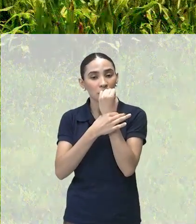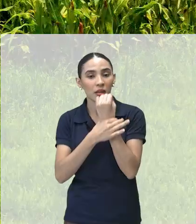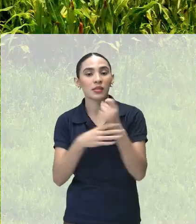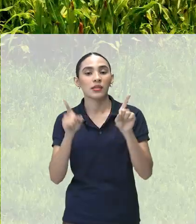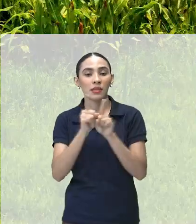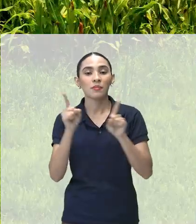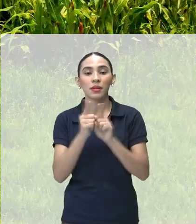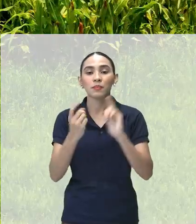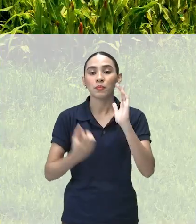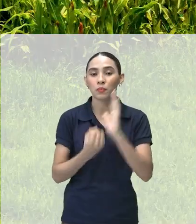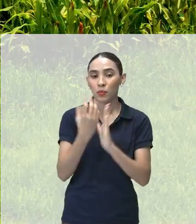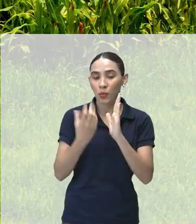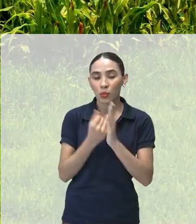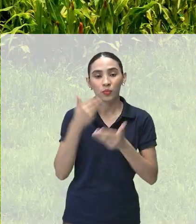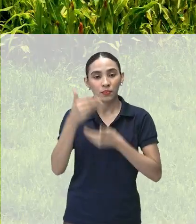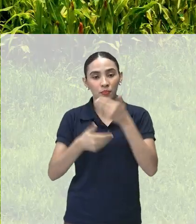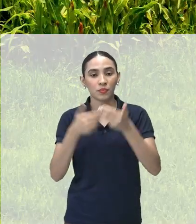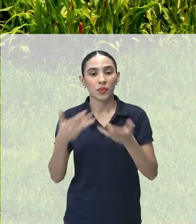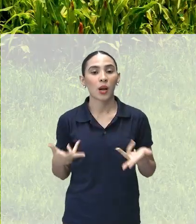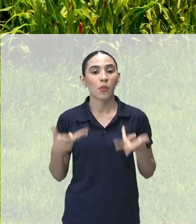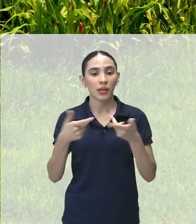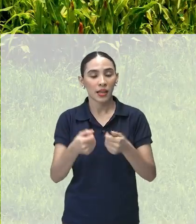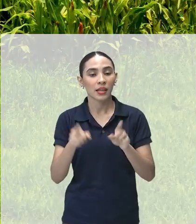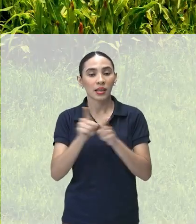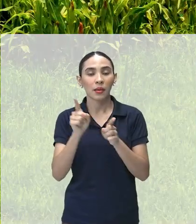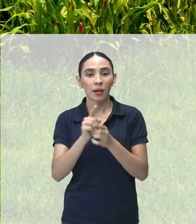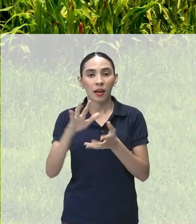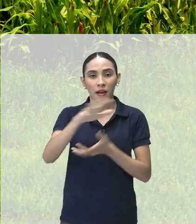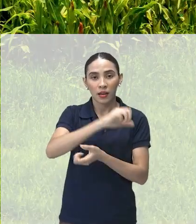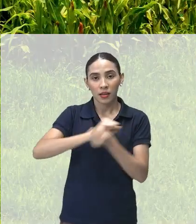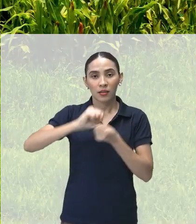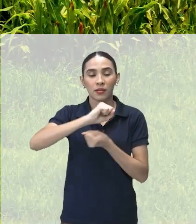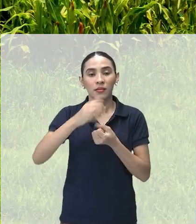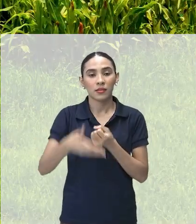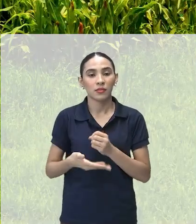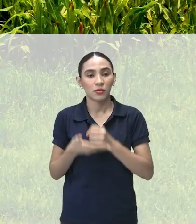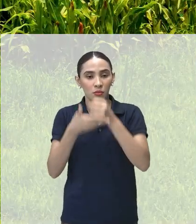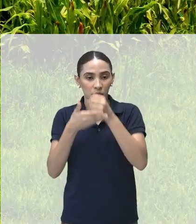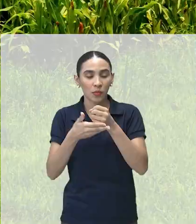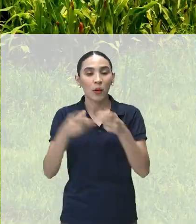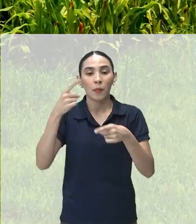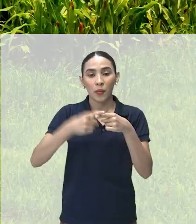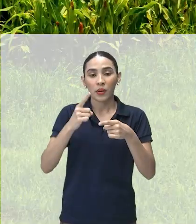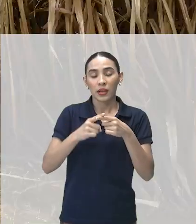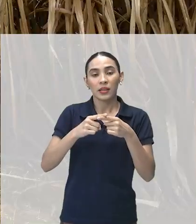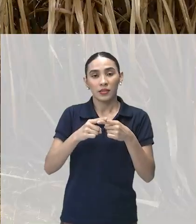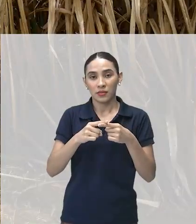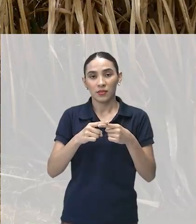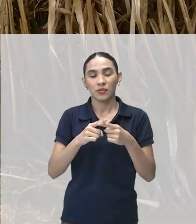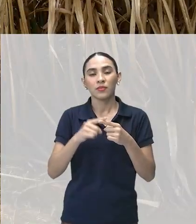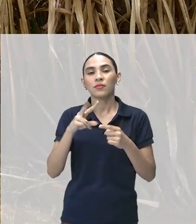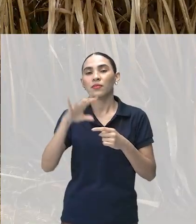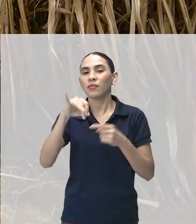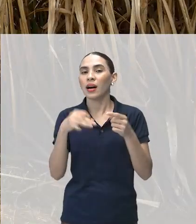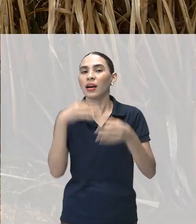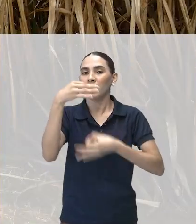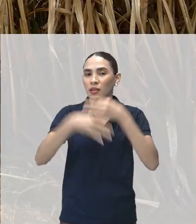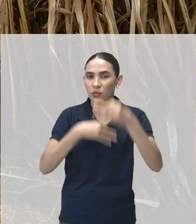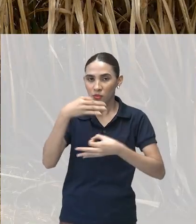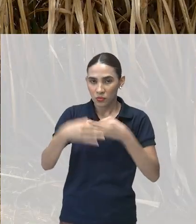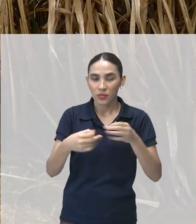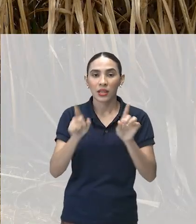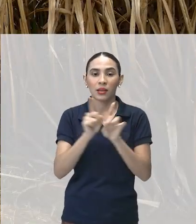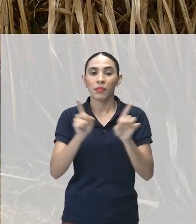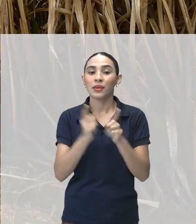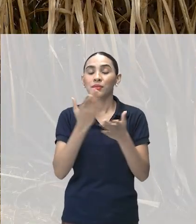a produtividade e também a sustentabilidade, porque está comentando ali, está